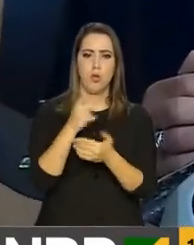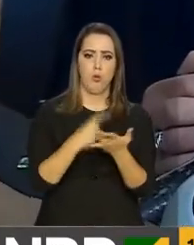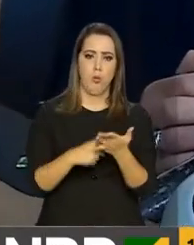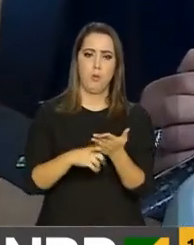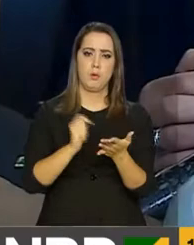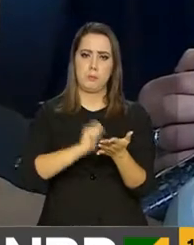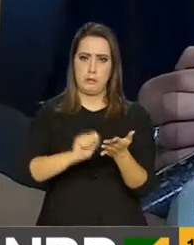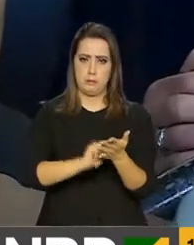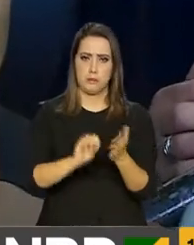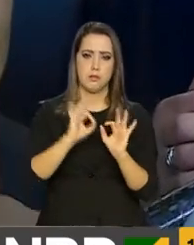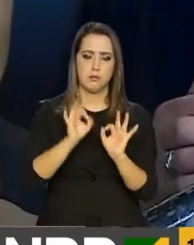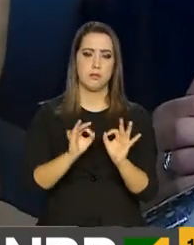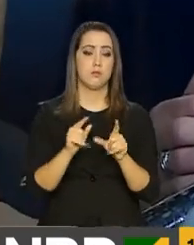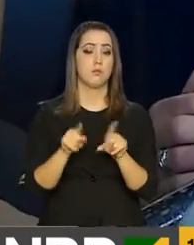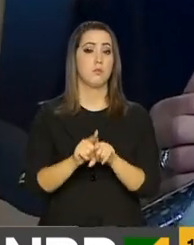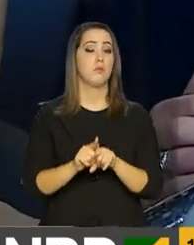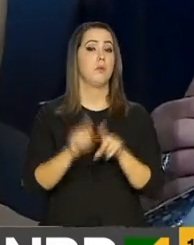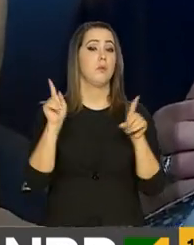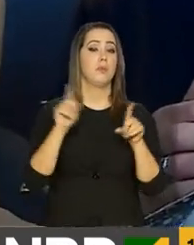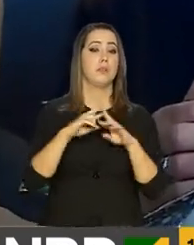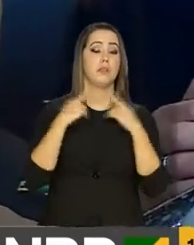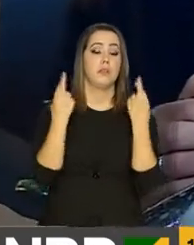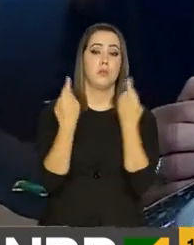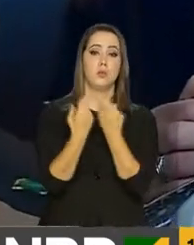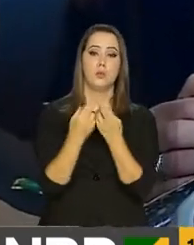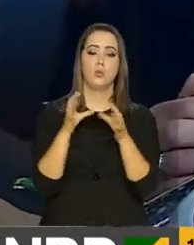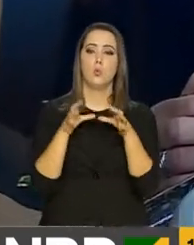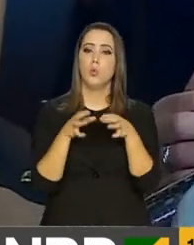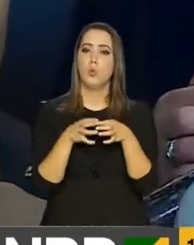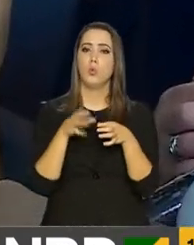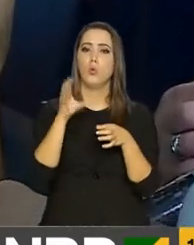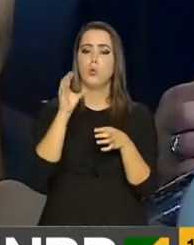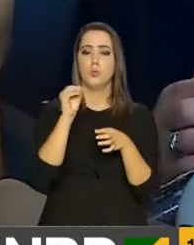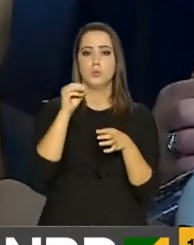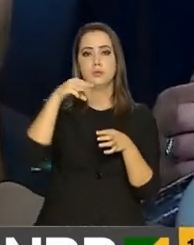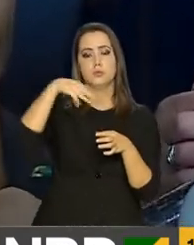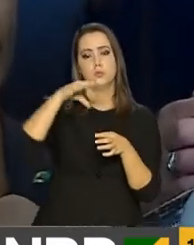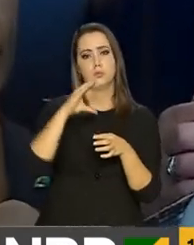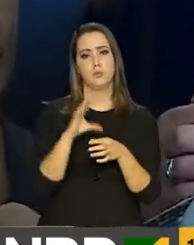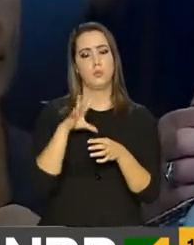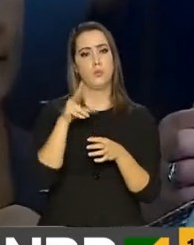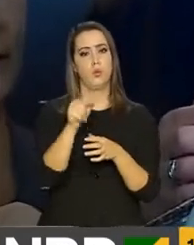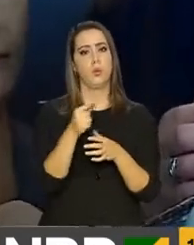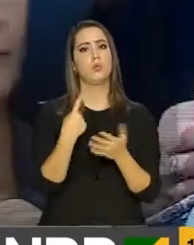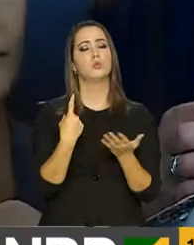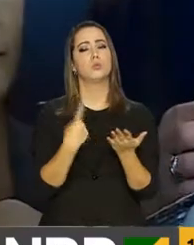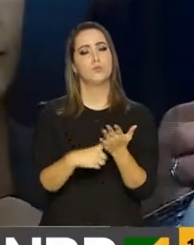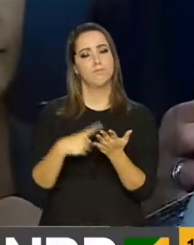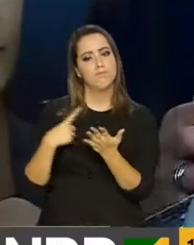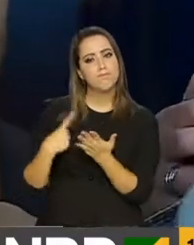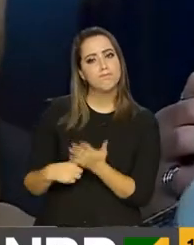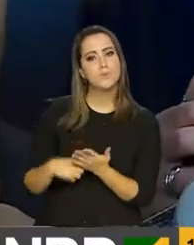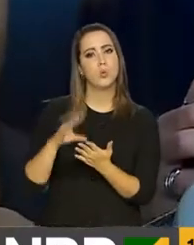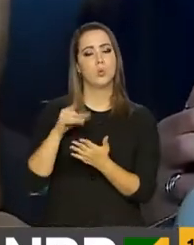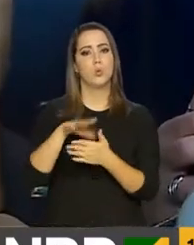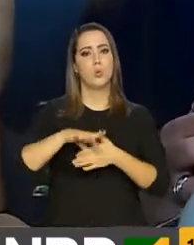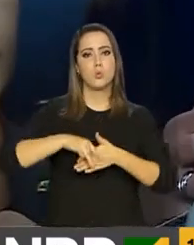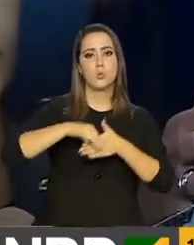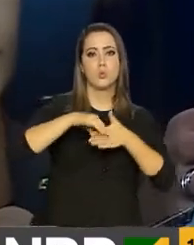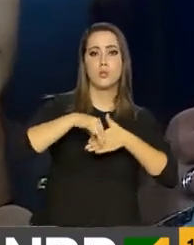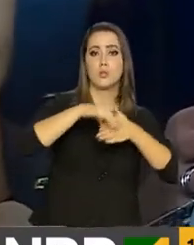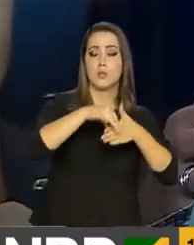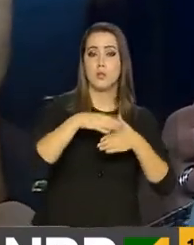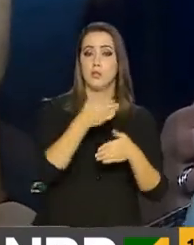no tocante à reunião da Organização Mundial do Comércio, todos coincidiram, todos os chefes de Estado e de